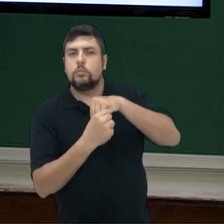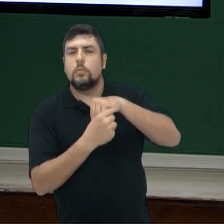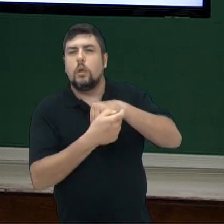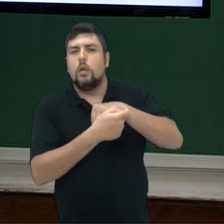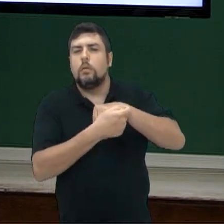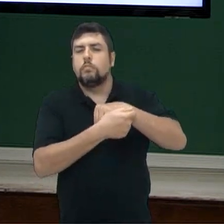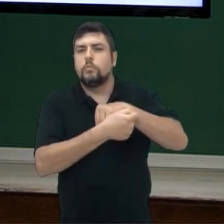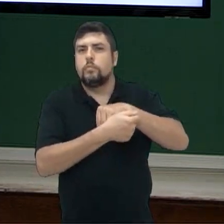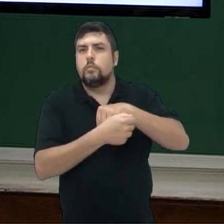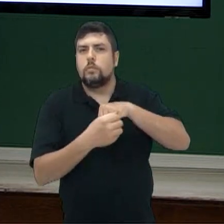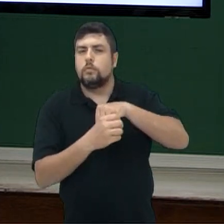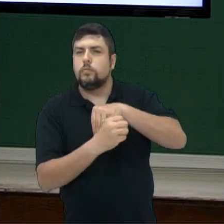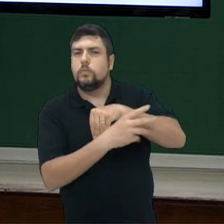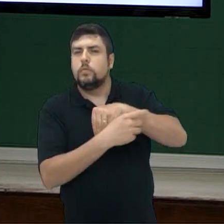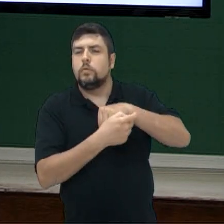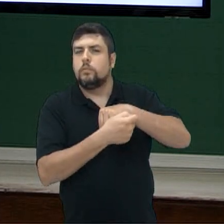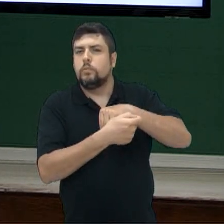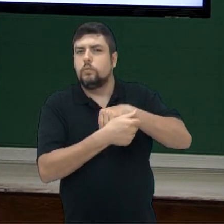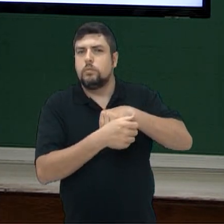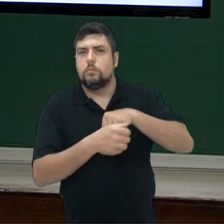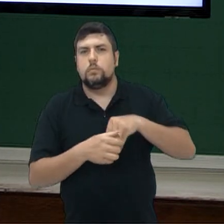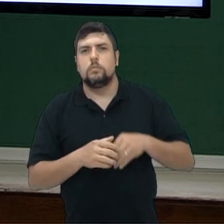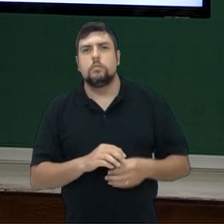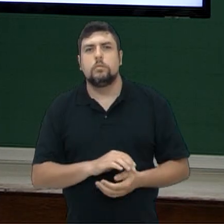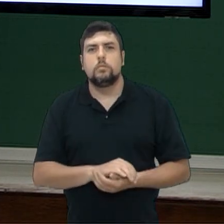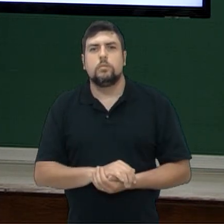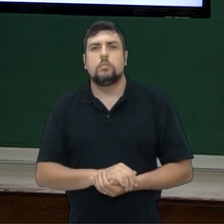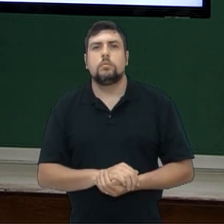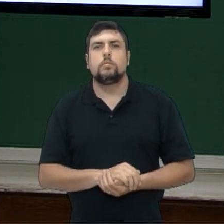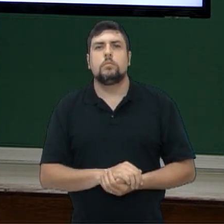de queimar o circuito, né, muito importante ali.